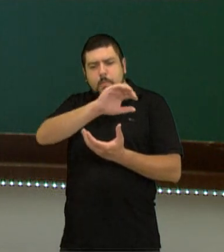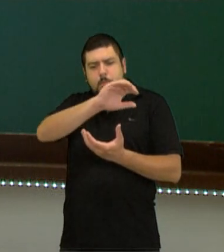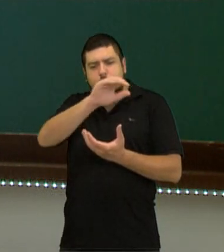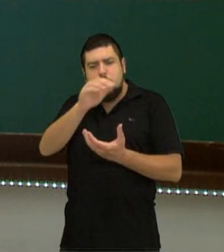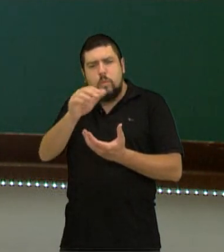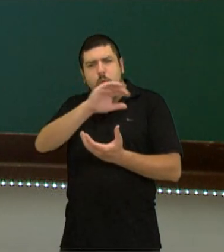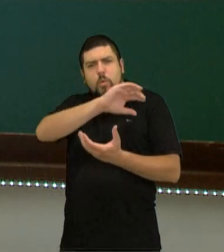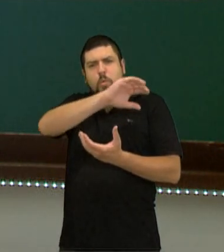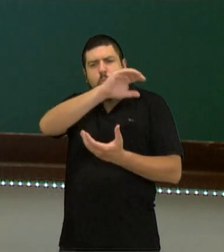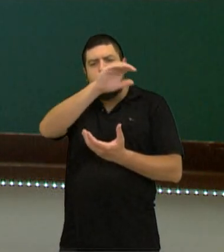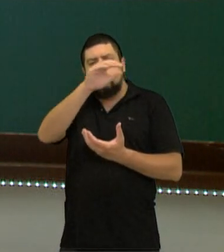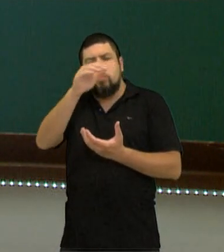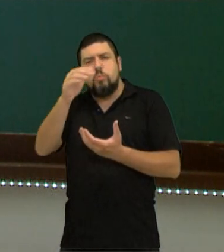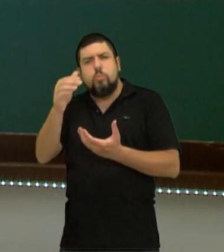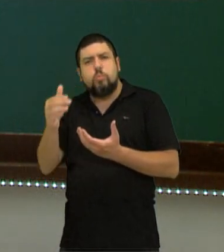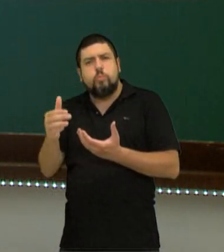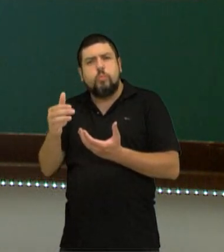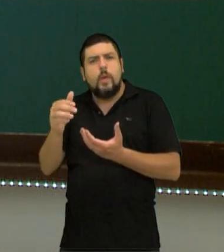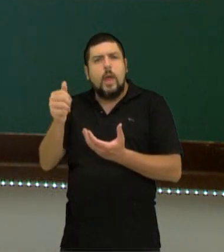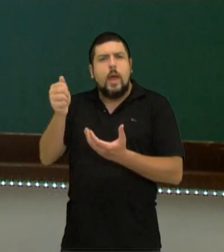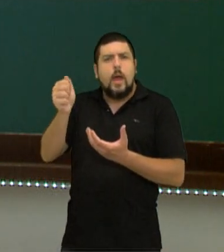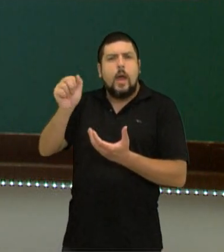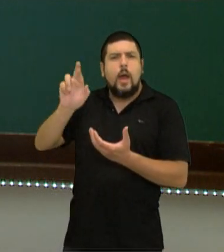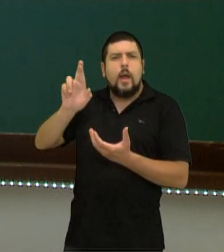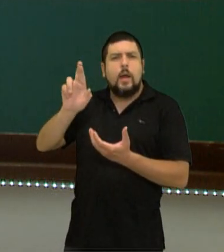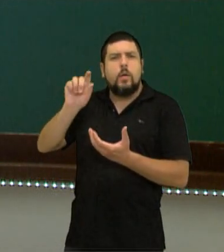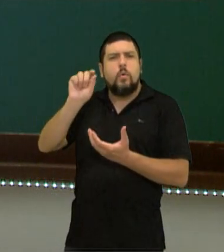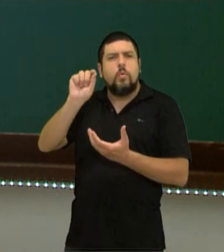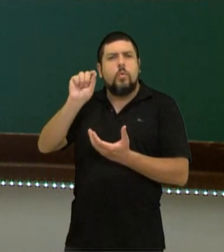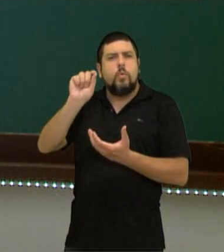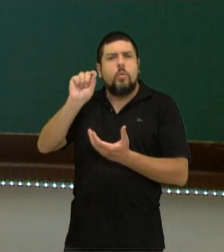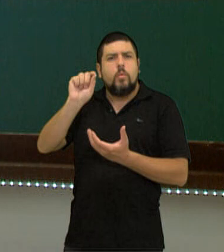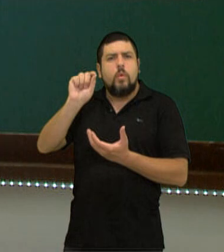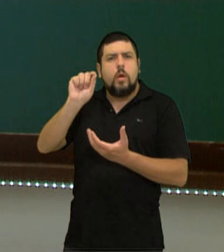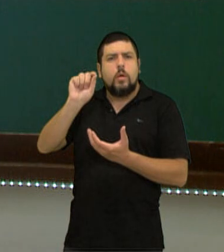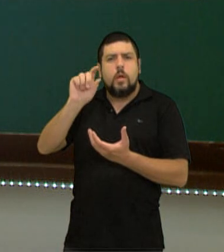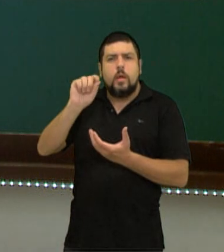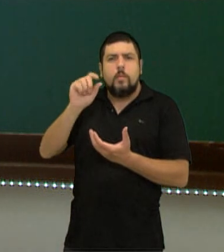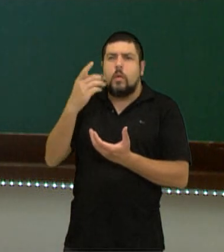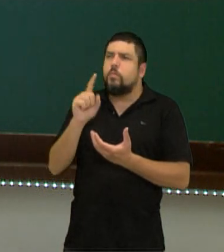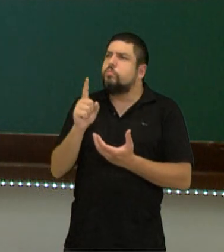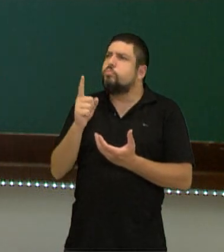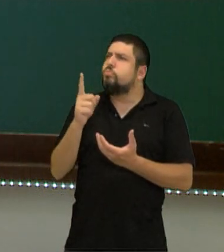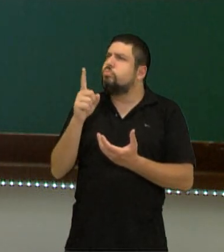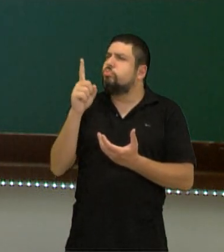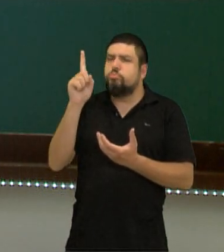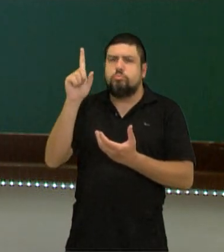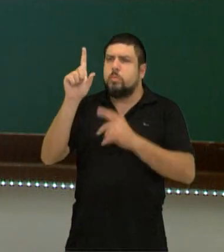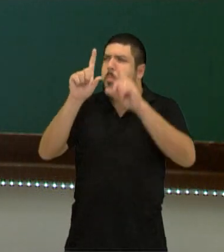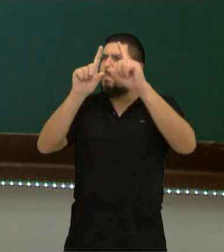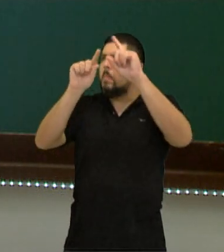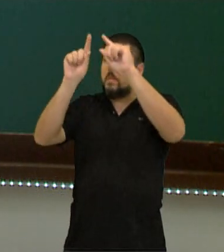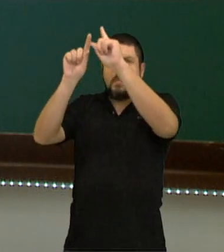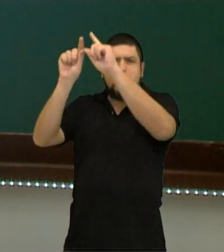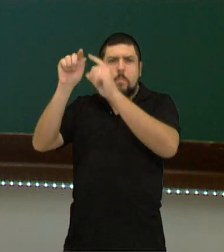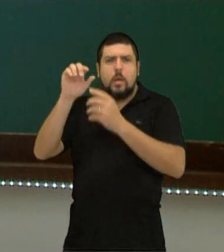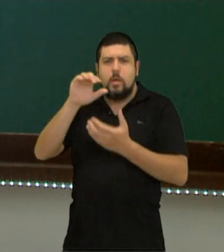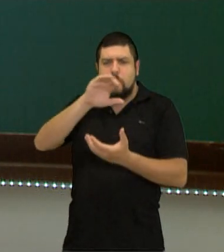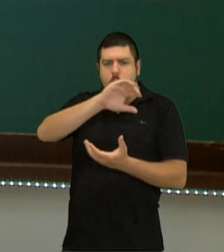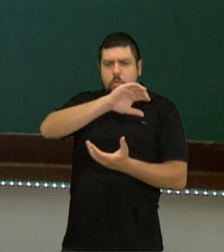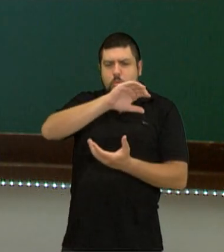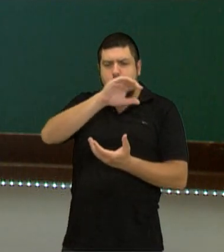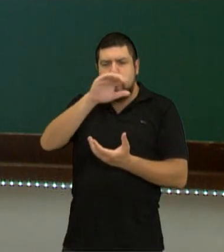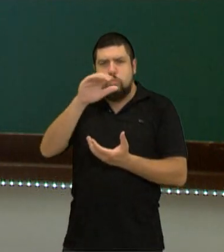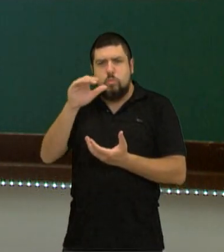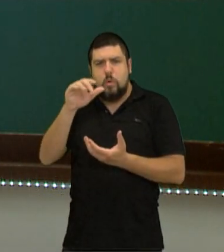até chegarmos na última, que é a transição. Lembram? Exosfera. Nós temos a transição do que é o